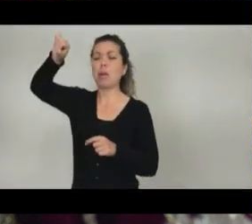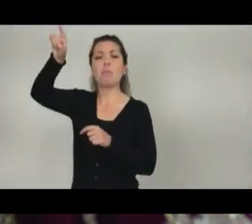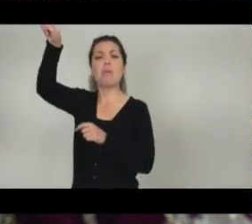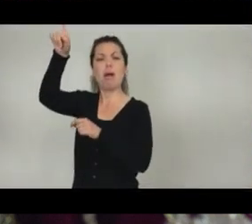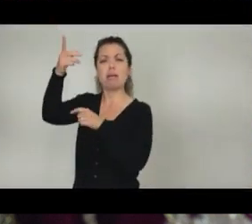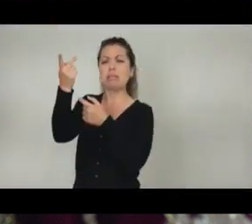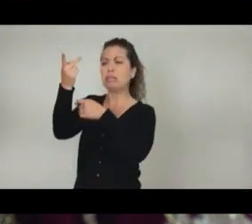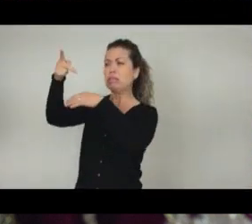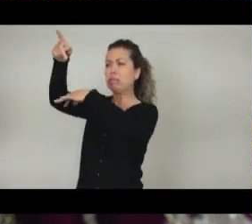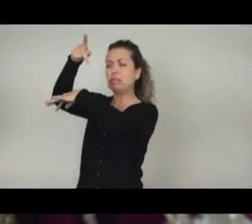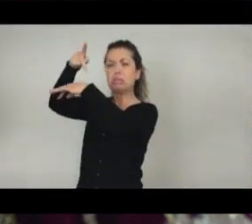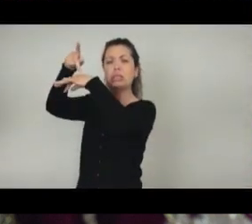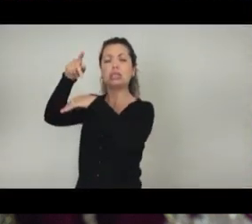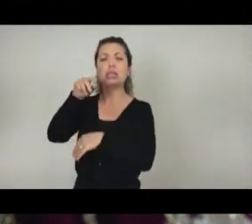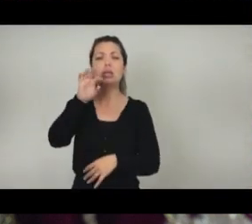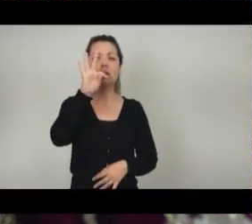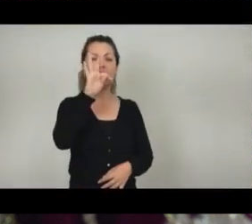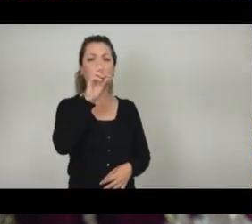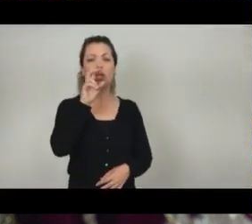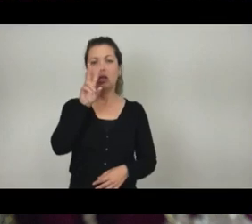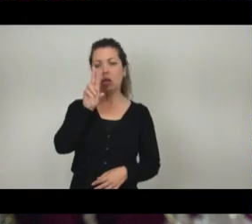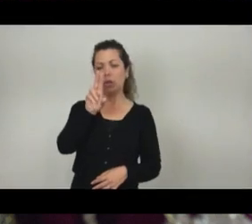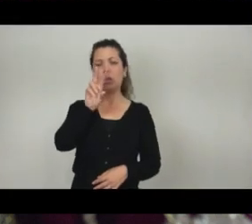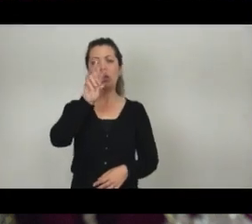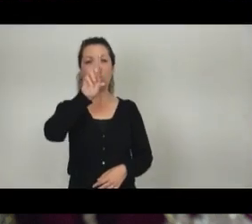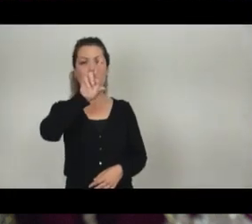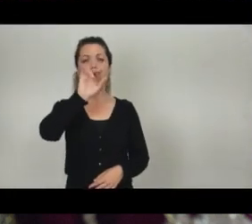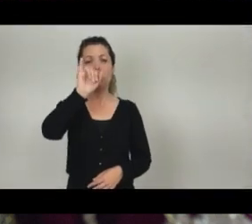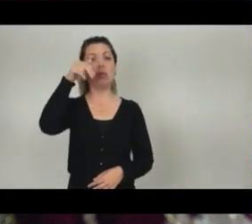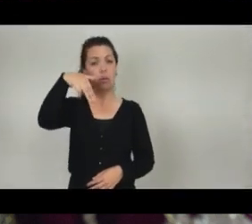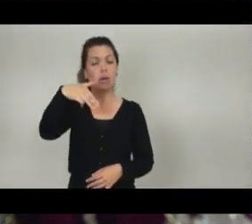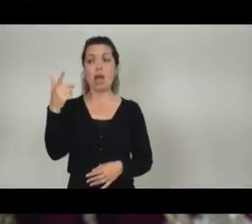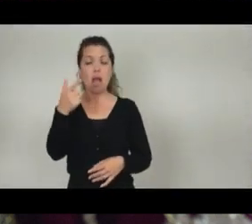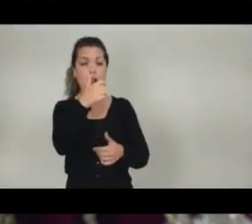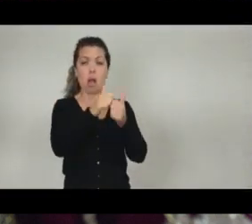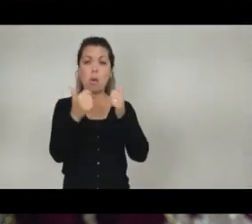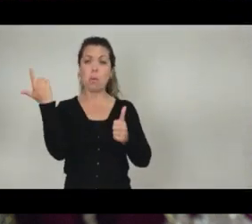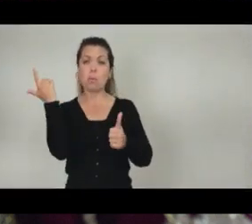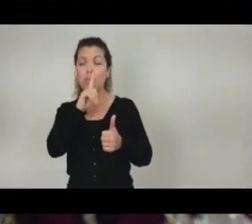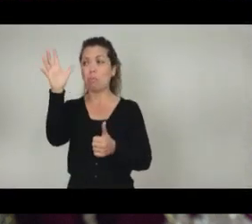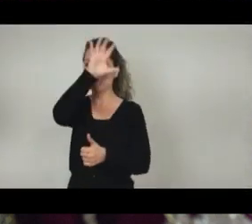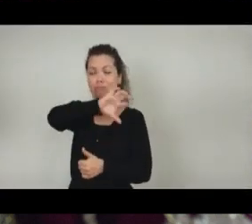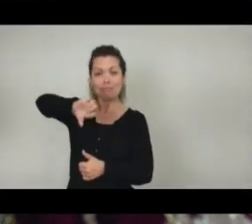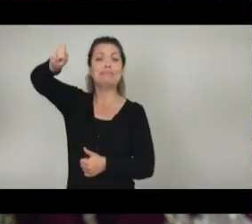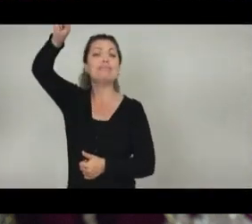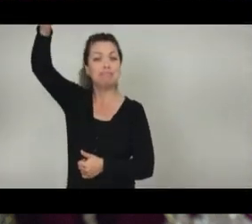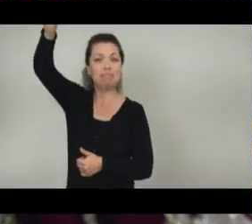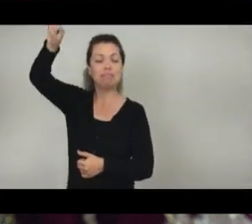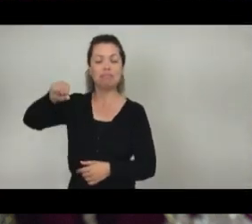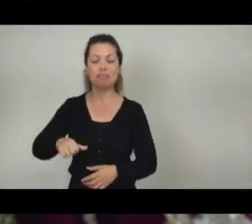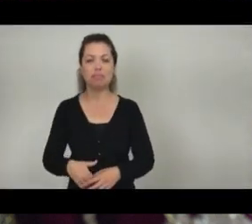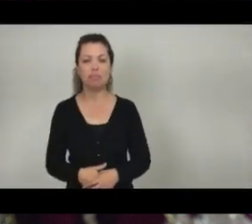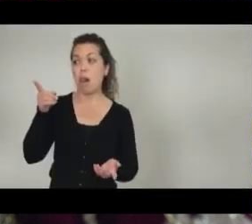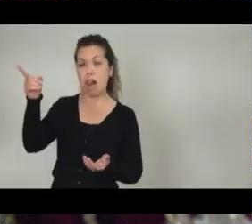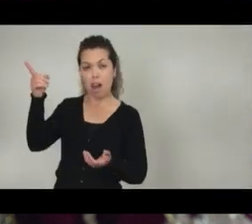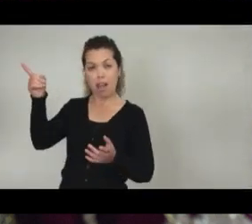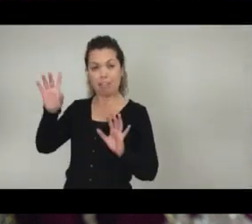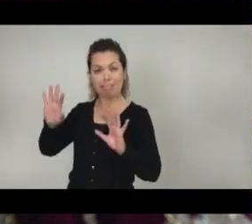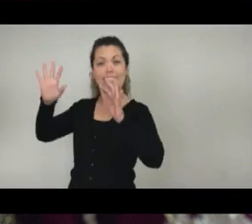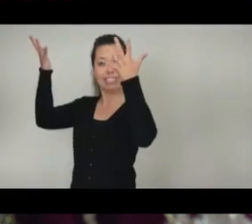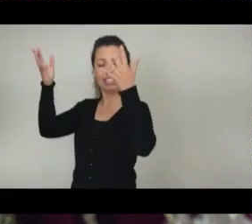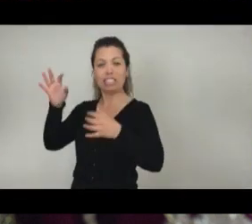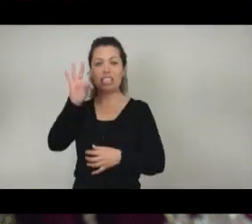turismo. O encantamento do Bom Jesus de Iguape. Na época em que a vila ganhou o status de cidade, ocorreu